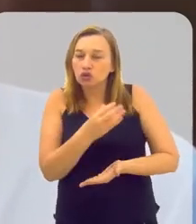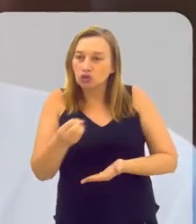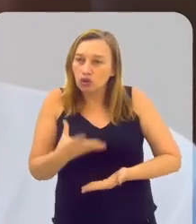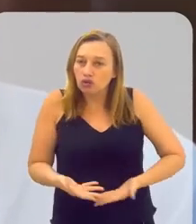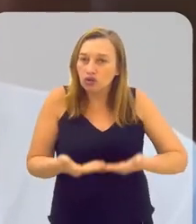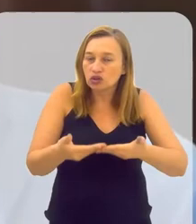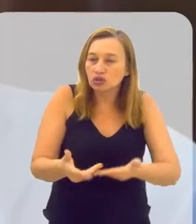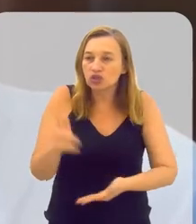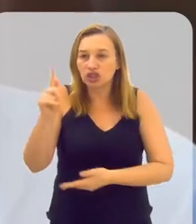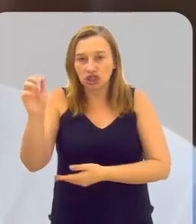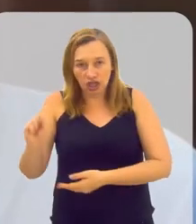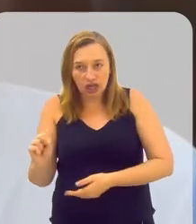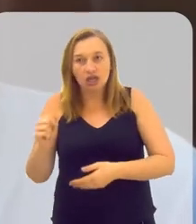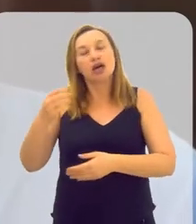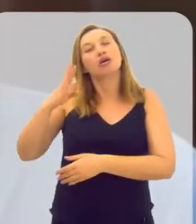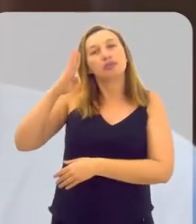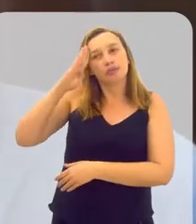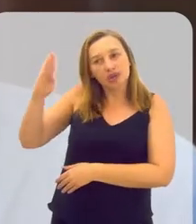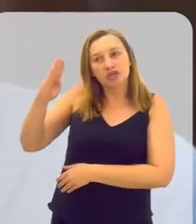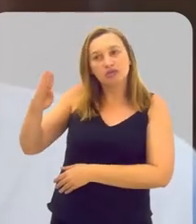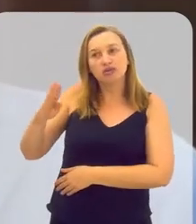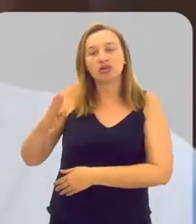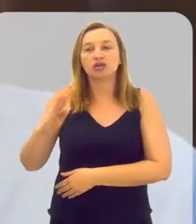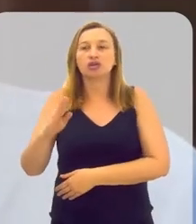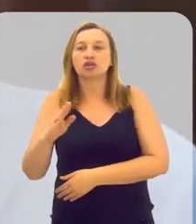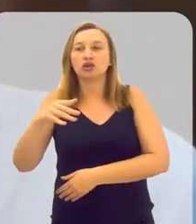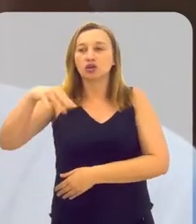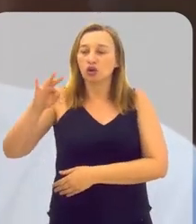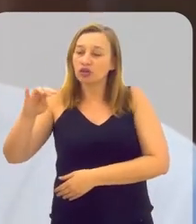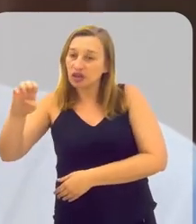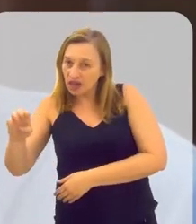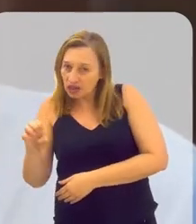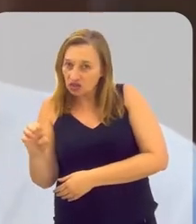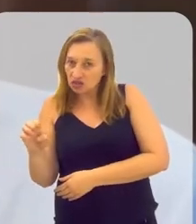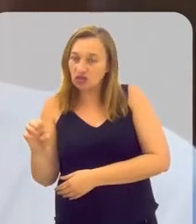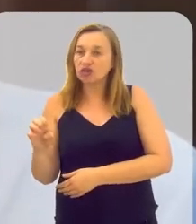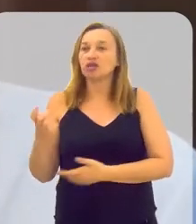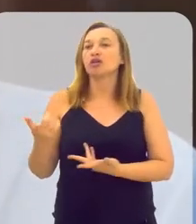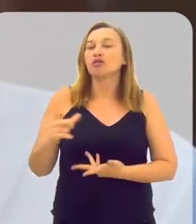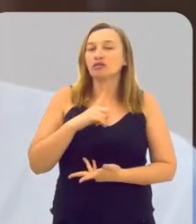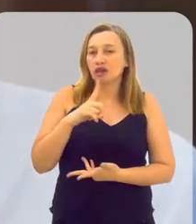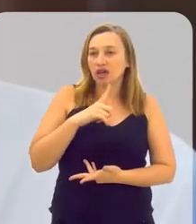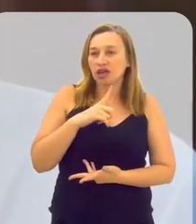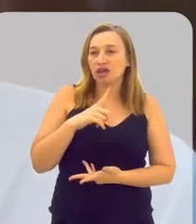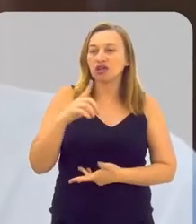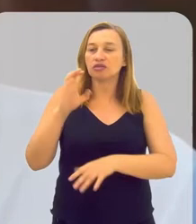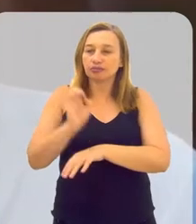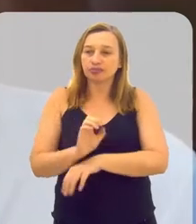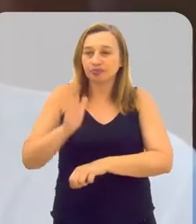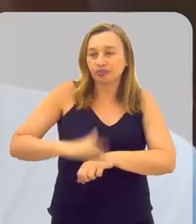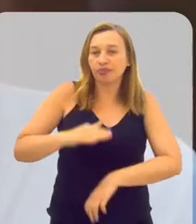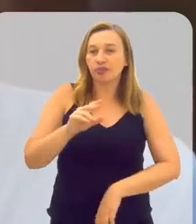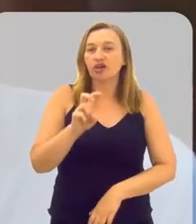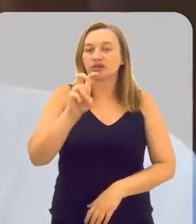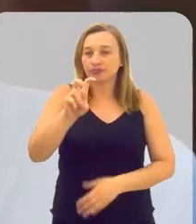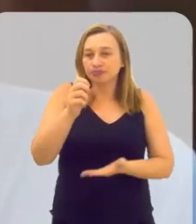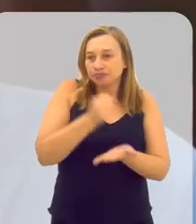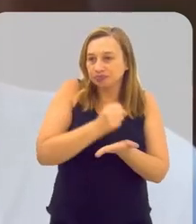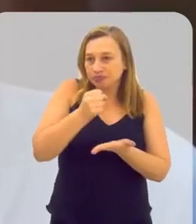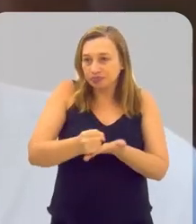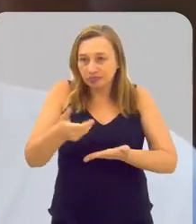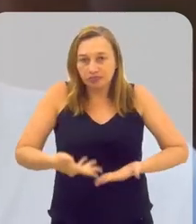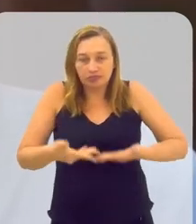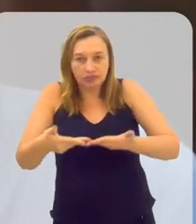novos fornecedores de gás, né, principalmente na região do Nordeste. Existem estados, por exemplo, que têm mais de cinco contratos